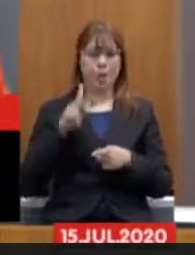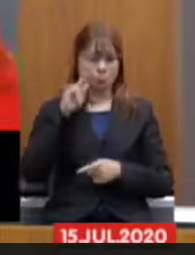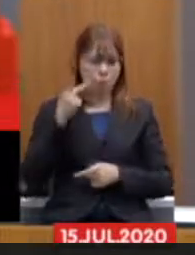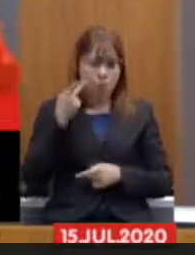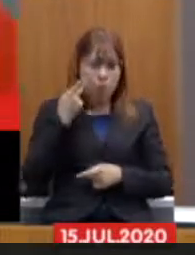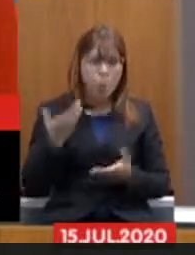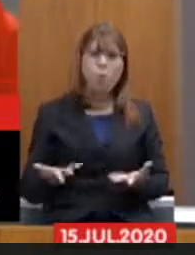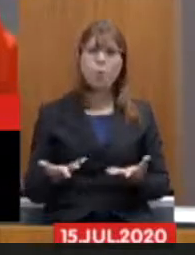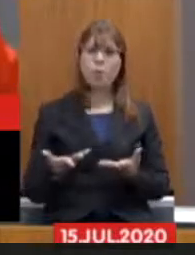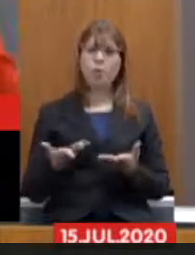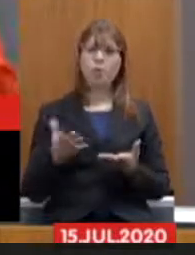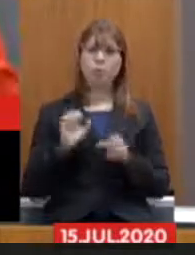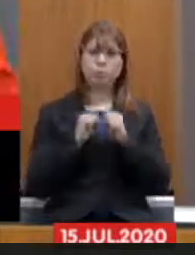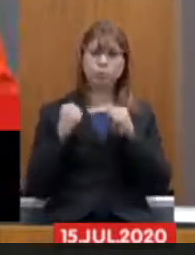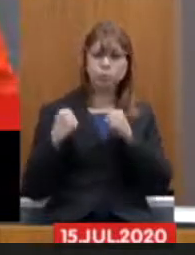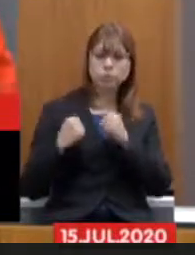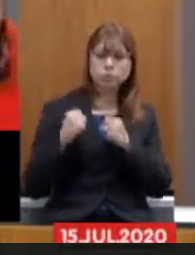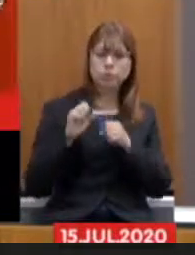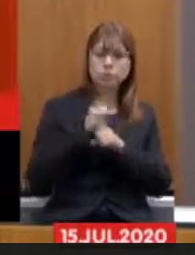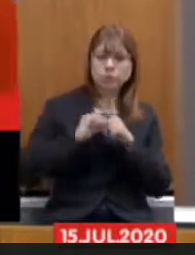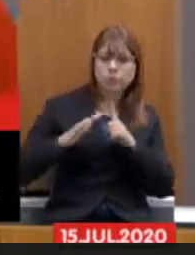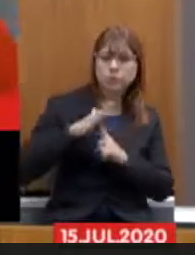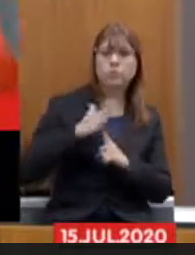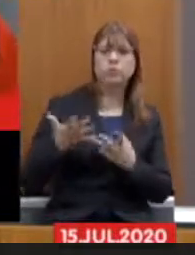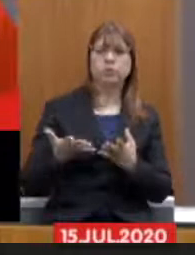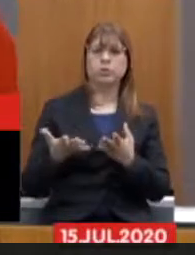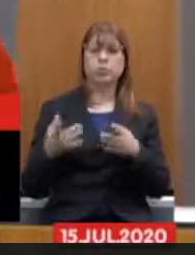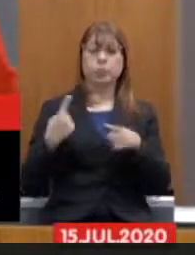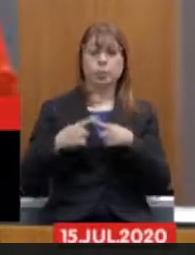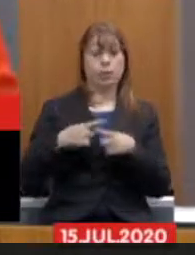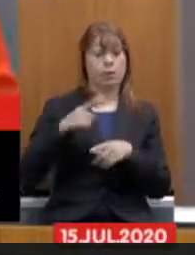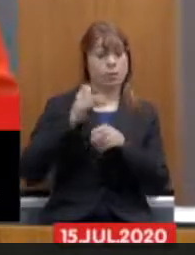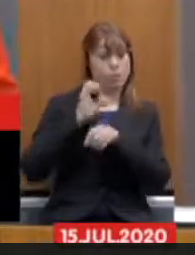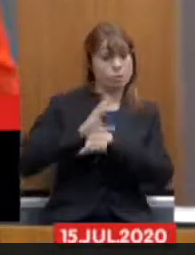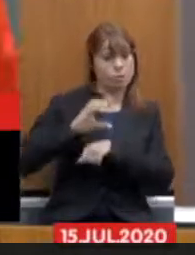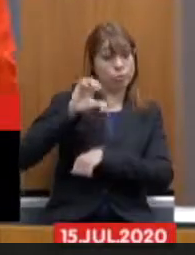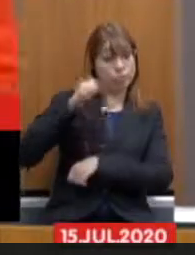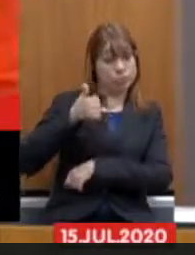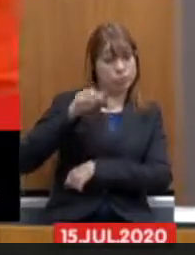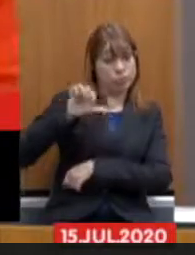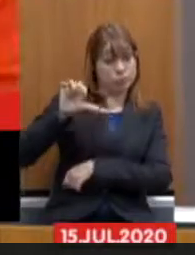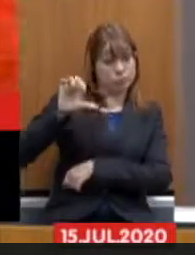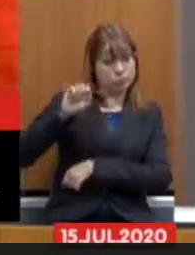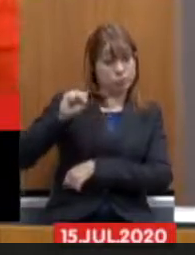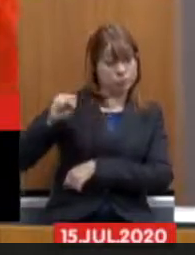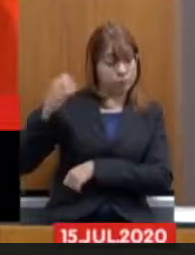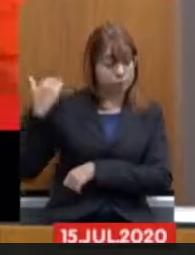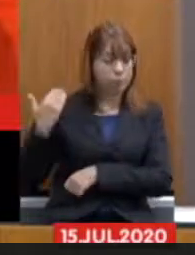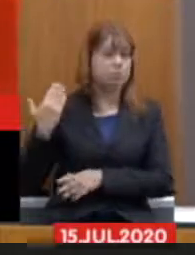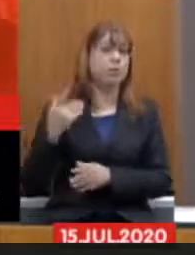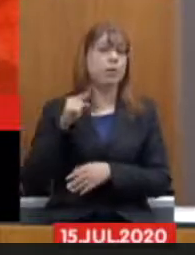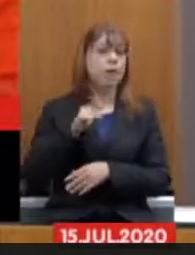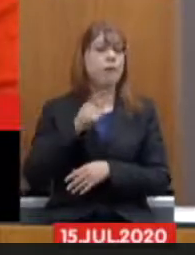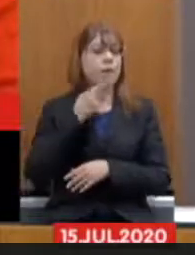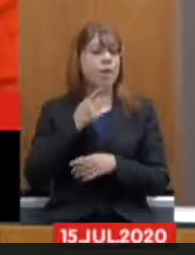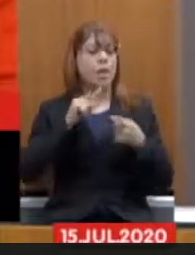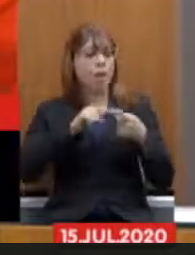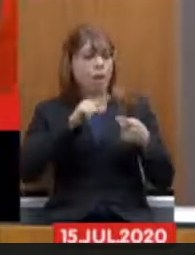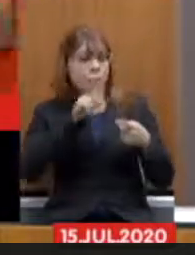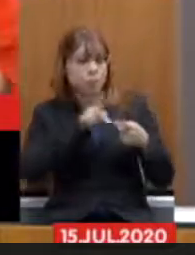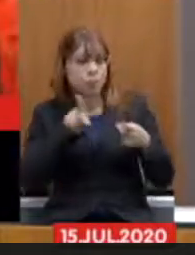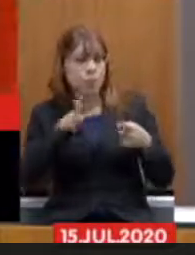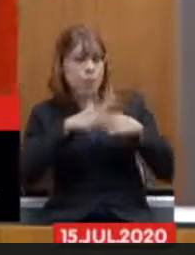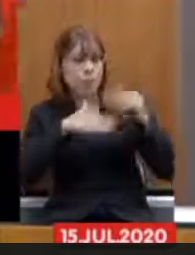na redemocratização do país porque vem na constituição de 1988 dizendo olha essa é uma profissão tal